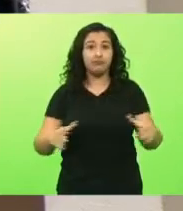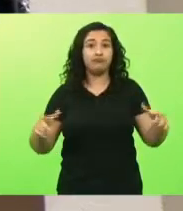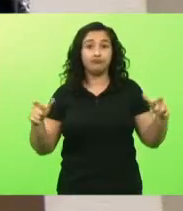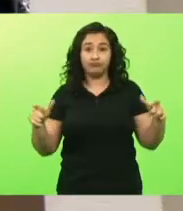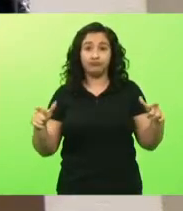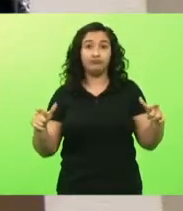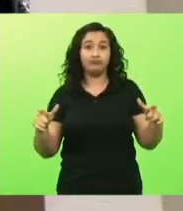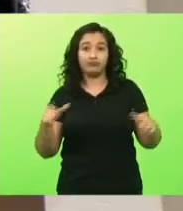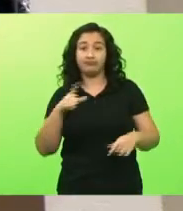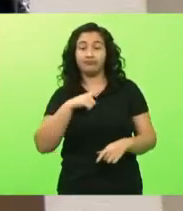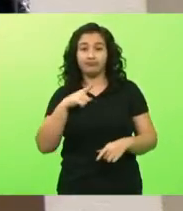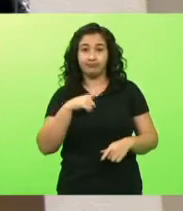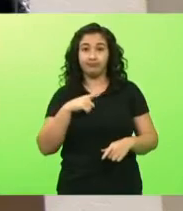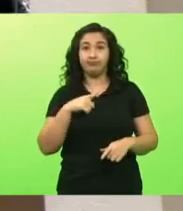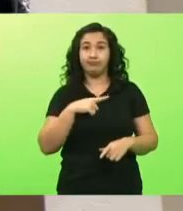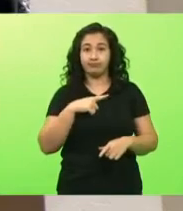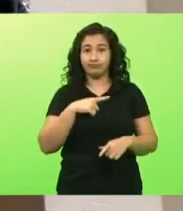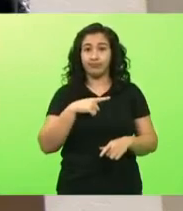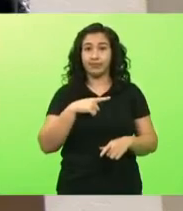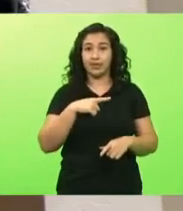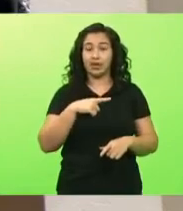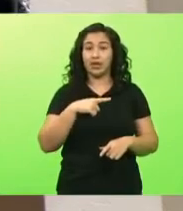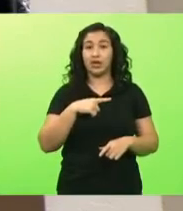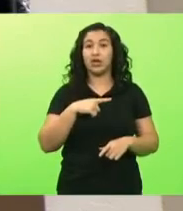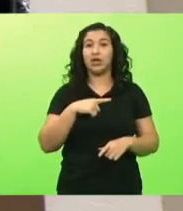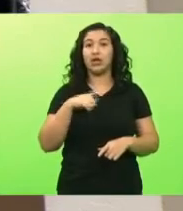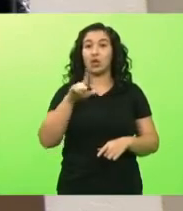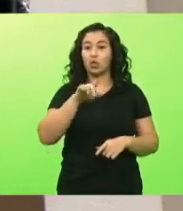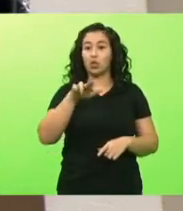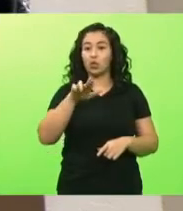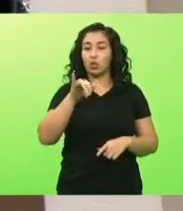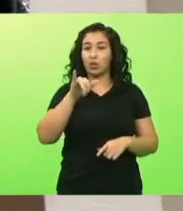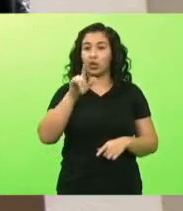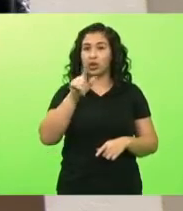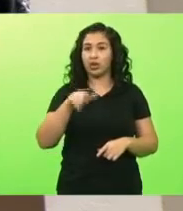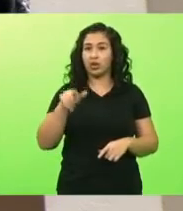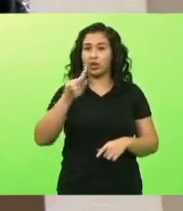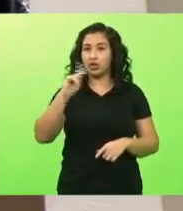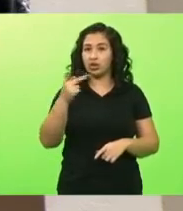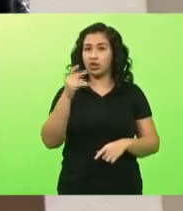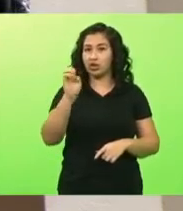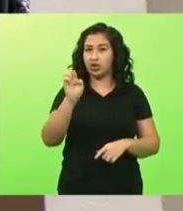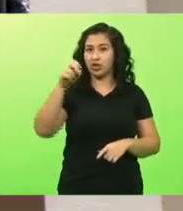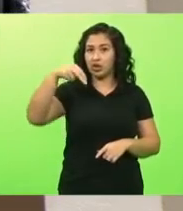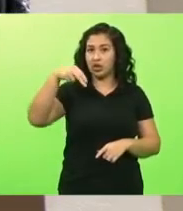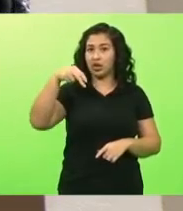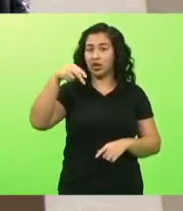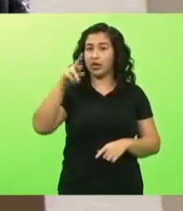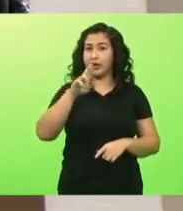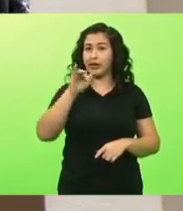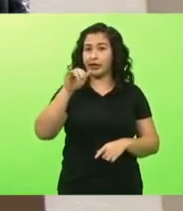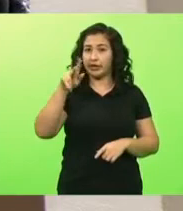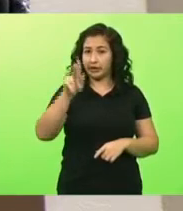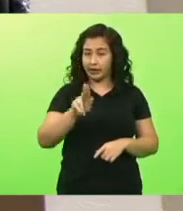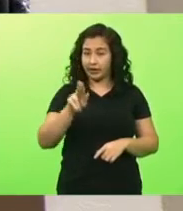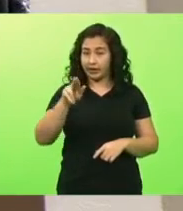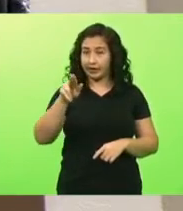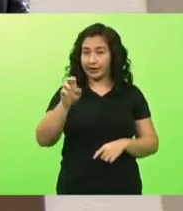industrial denominado Complexo Industrial Luiz Henrique da Silveira, no município de Sara, na comunidade de Esperança.